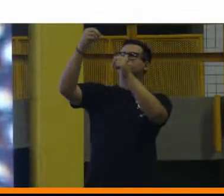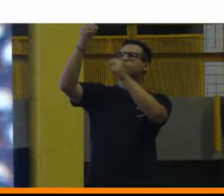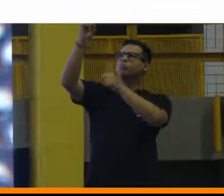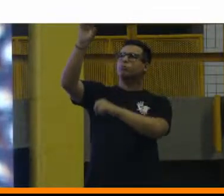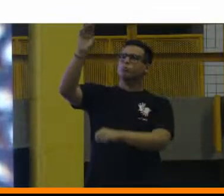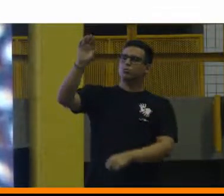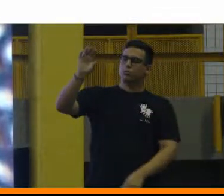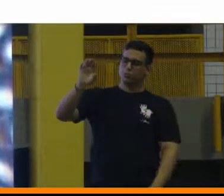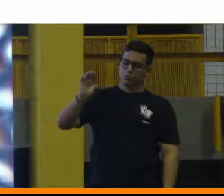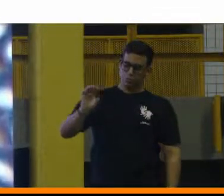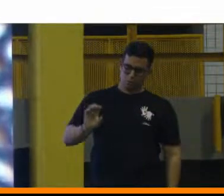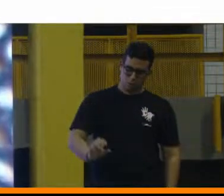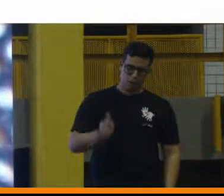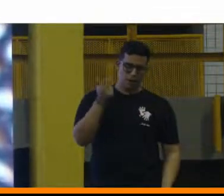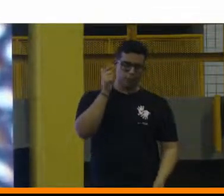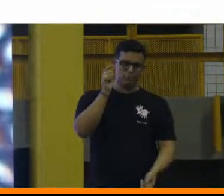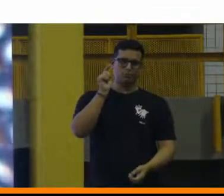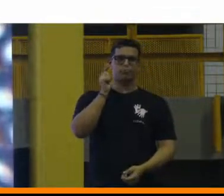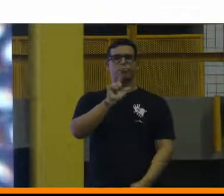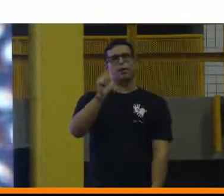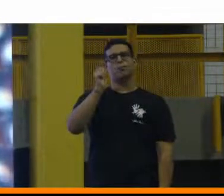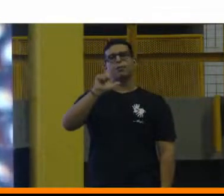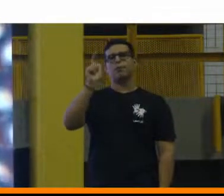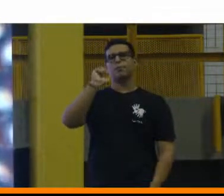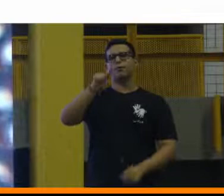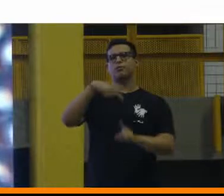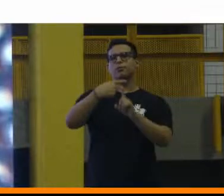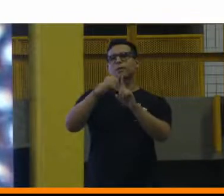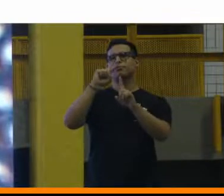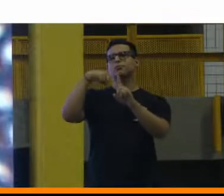ganhando velocidade com uma aceleração